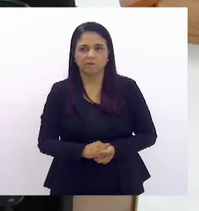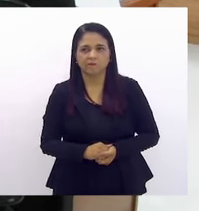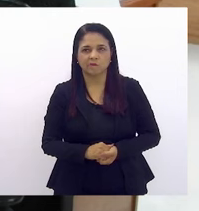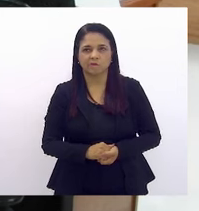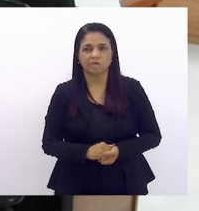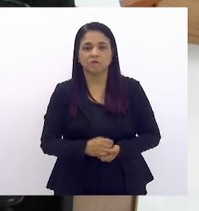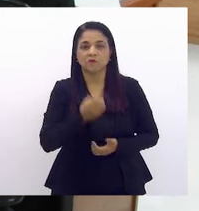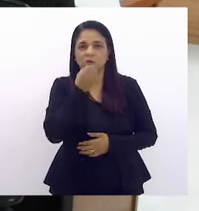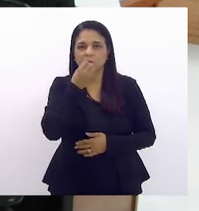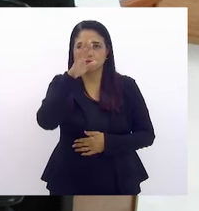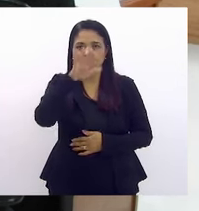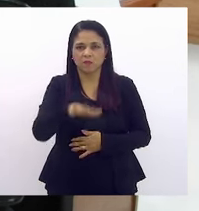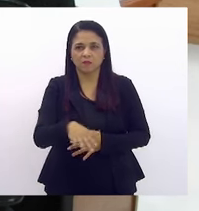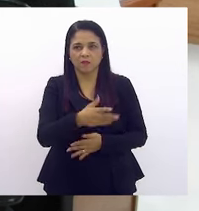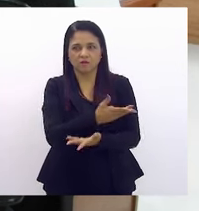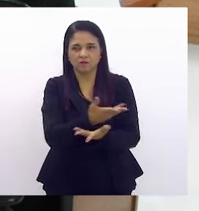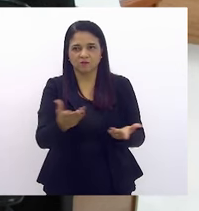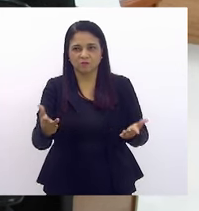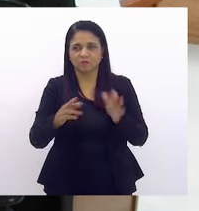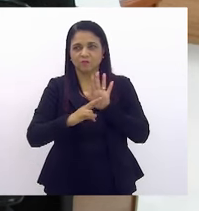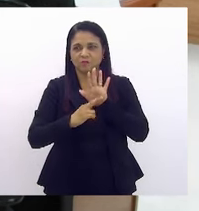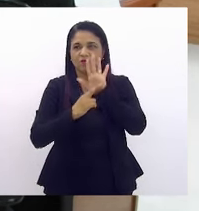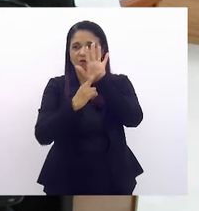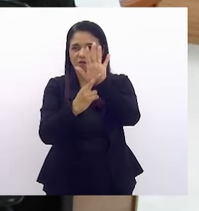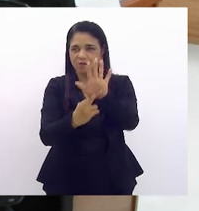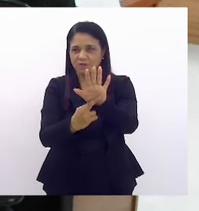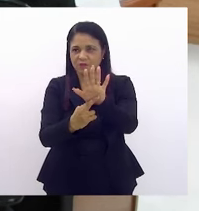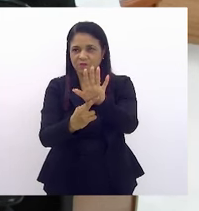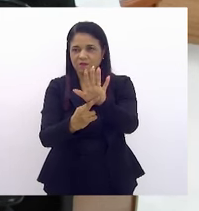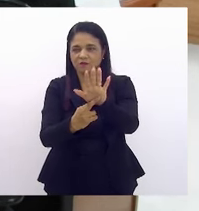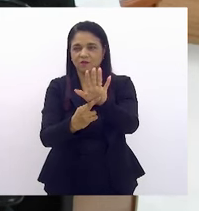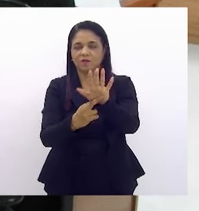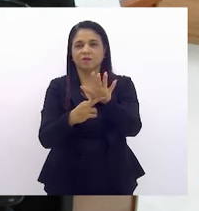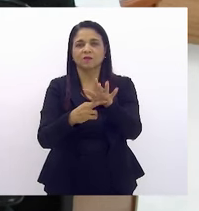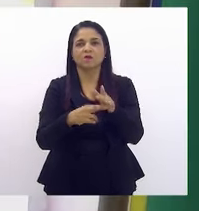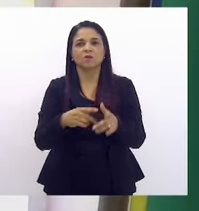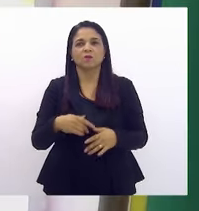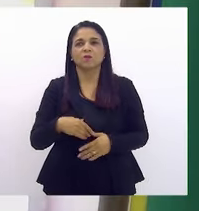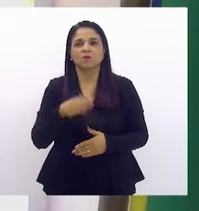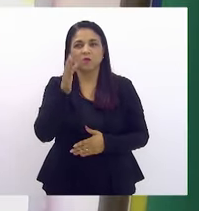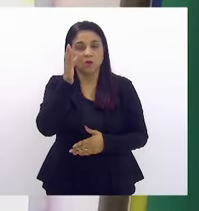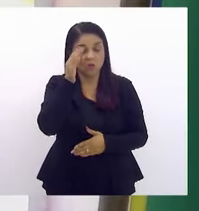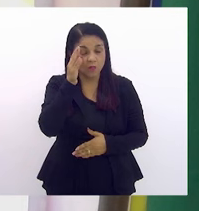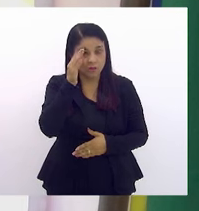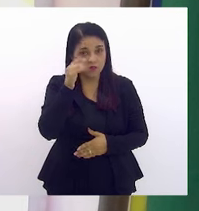Boa tarde a todos. Represento aqui o Observatório de Saneamento de Maricá.